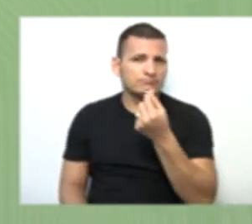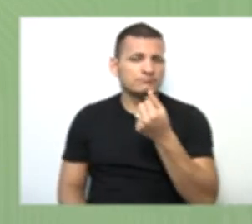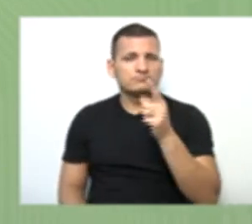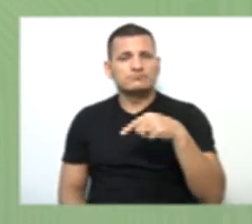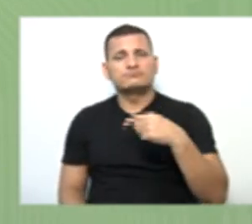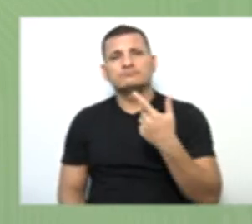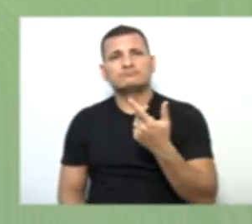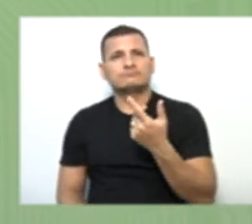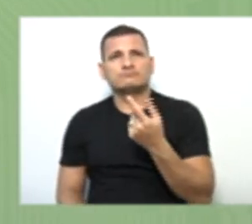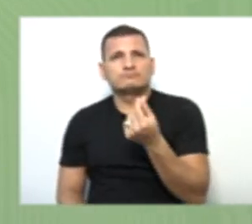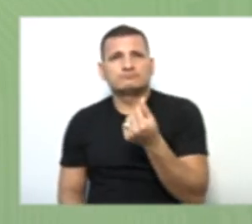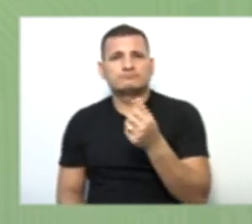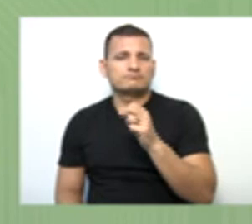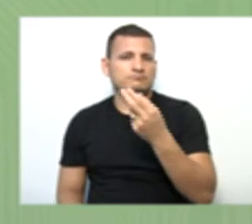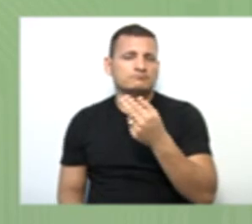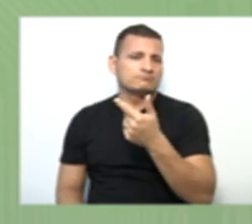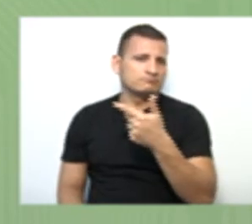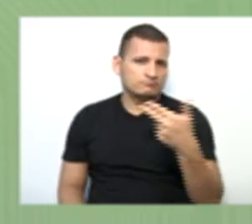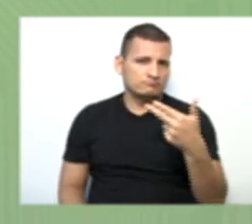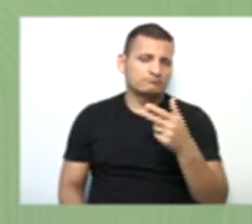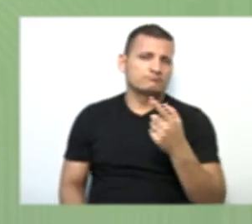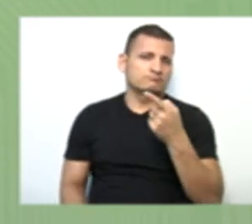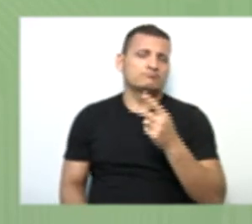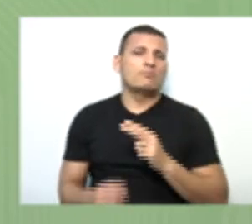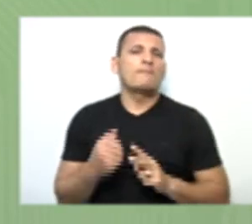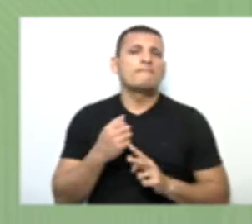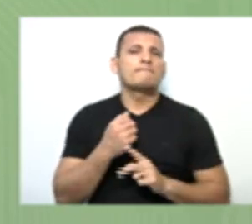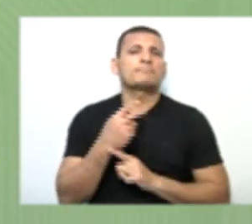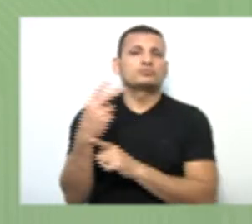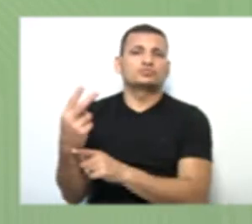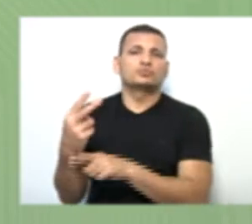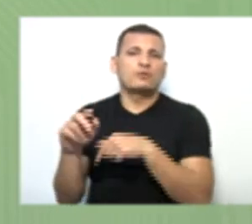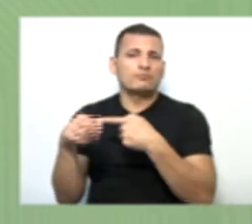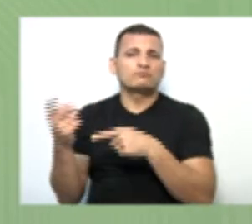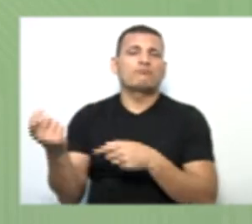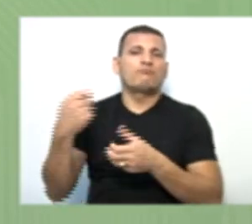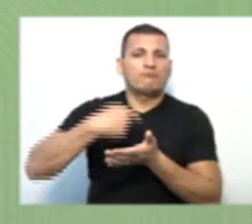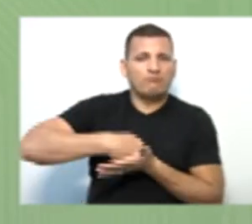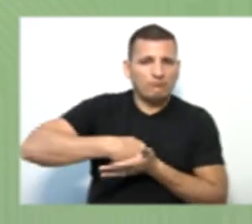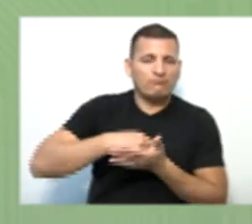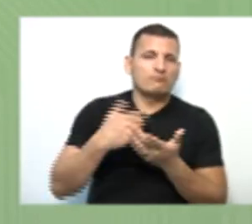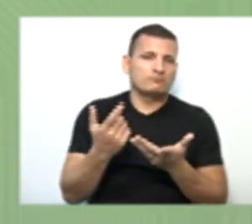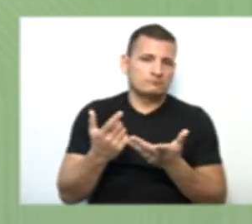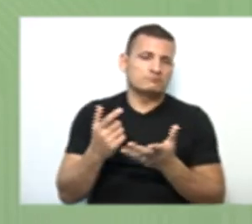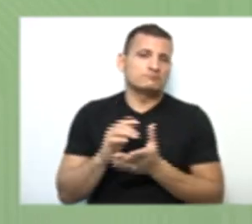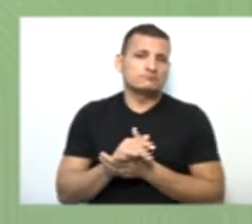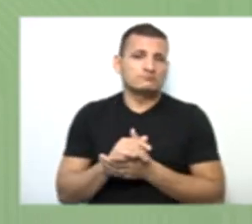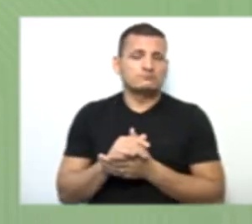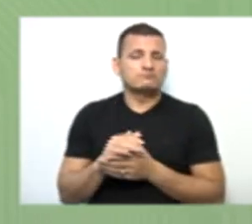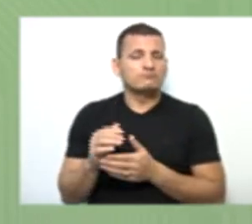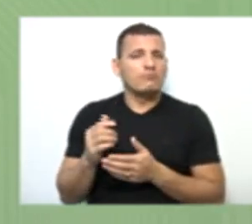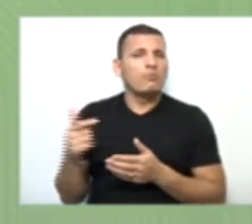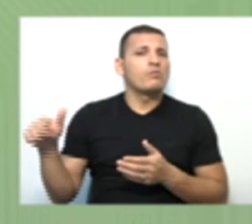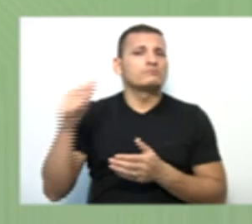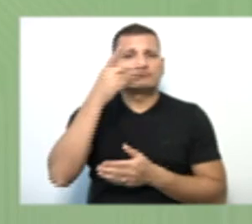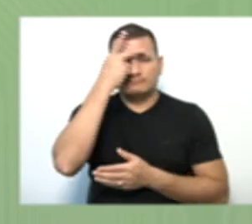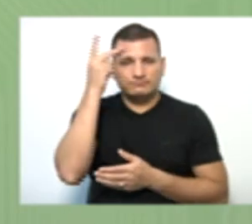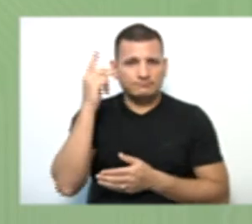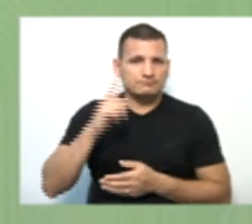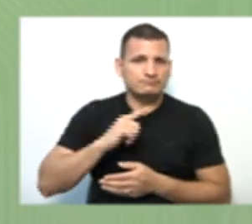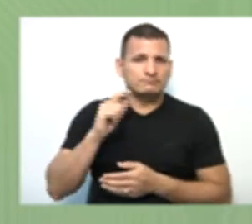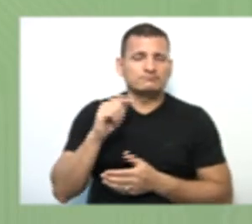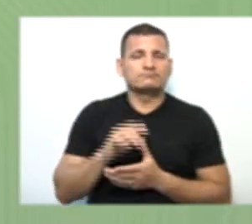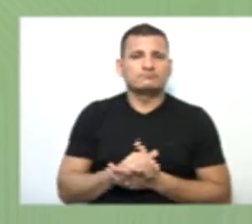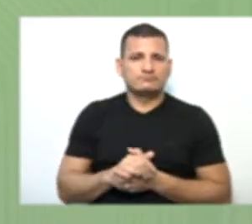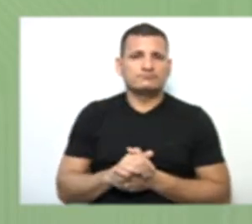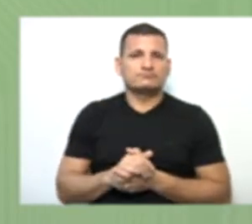dinheiro ou outras coisas emprestados a terceiro, né? Quando terceiros estão devendo algo a você. Isso se chama